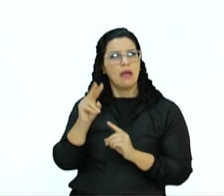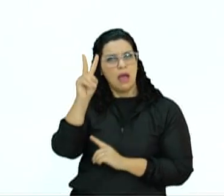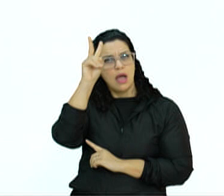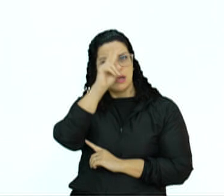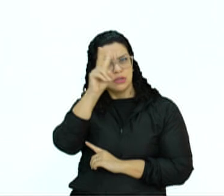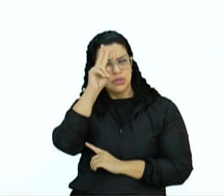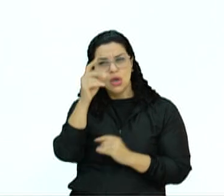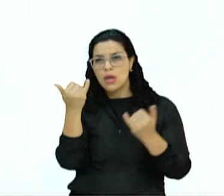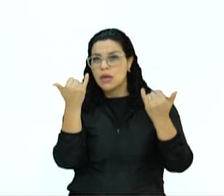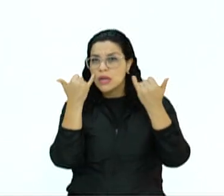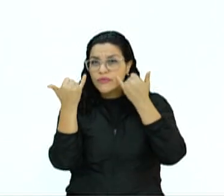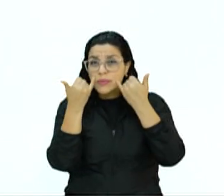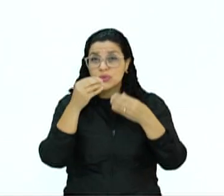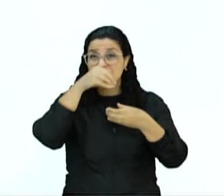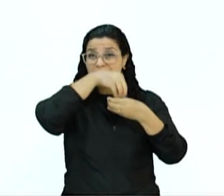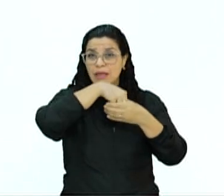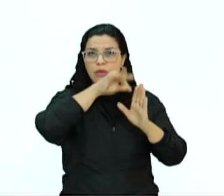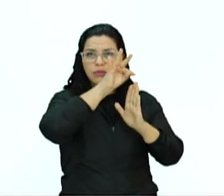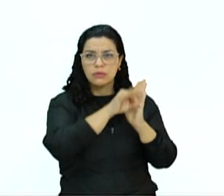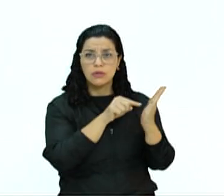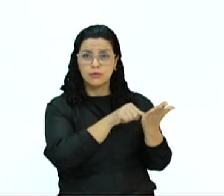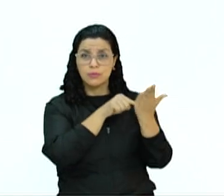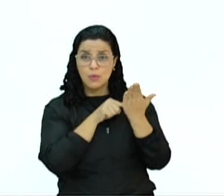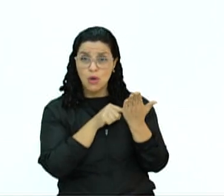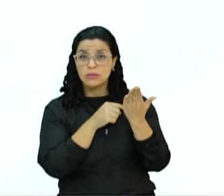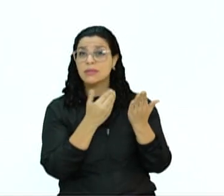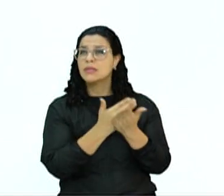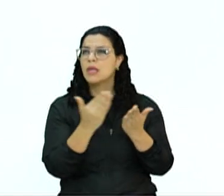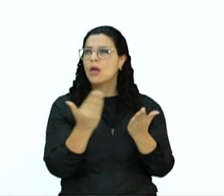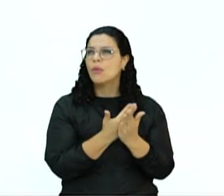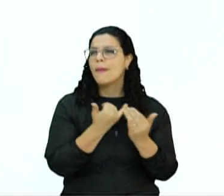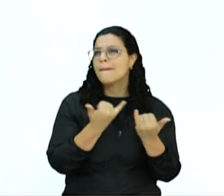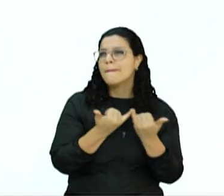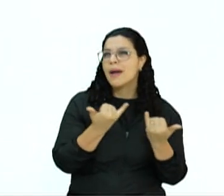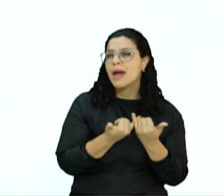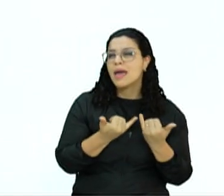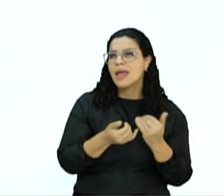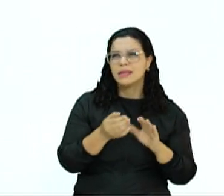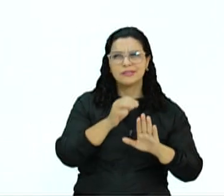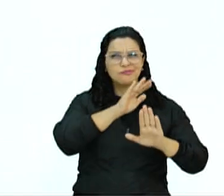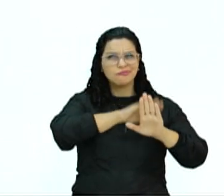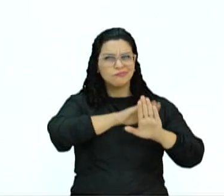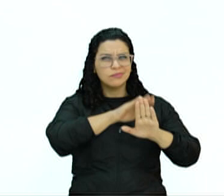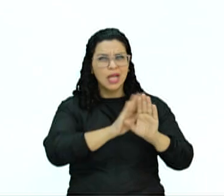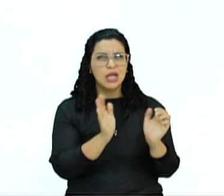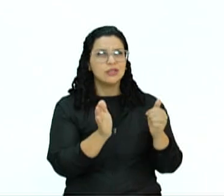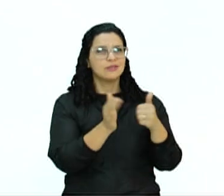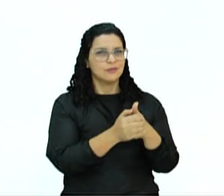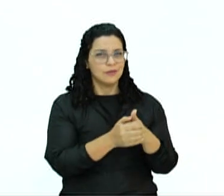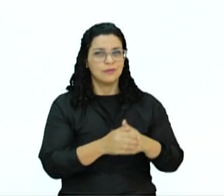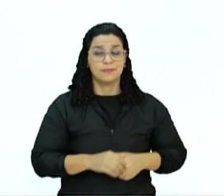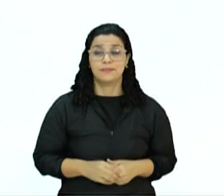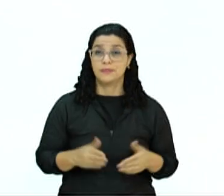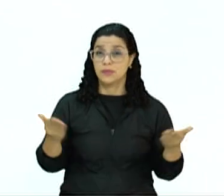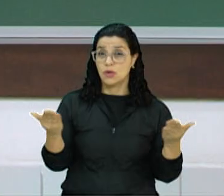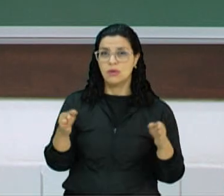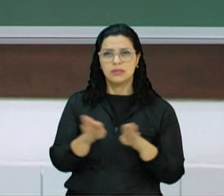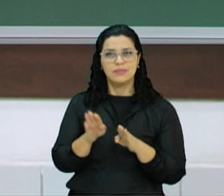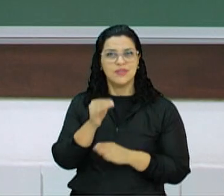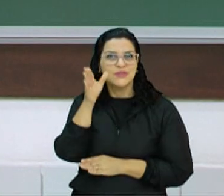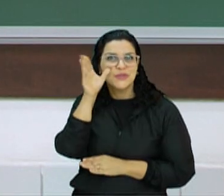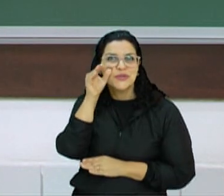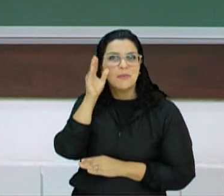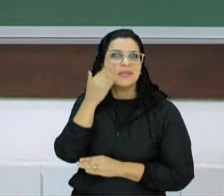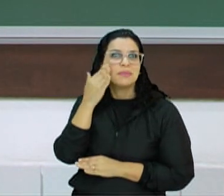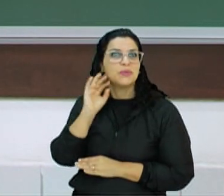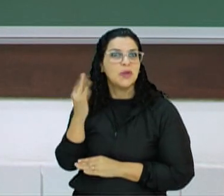buscar informações explícitas no texto e inferir informações implícitas. Estão curiosos para